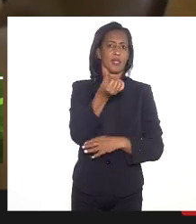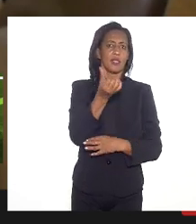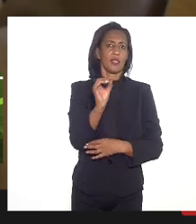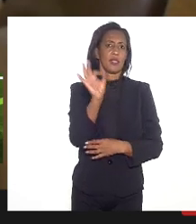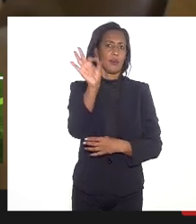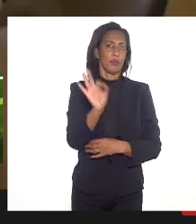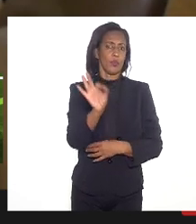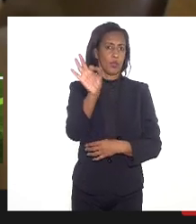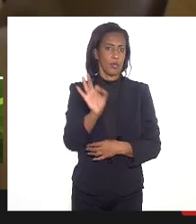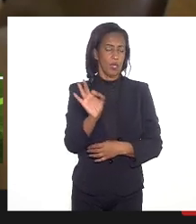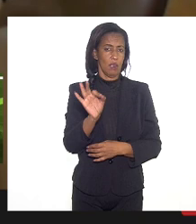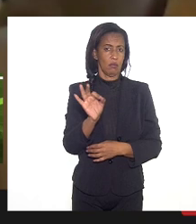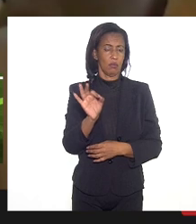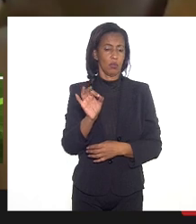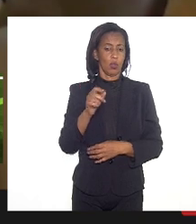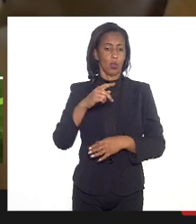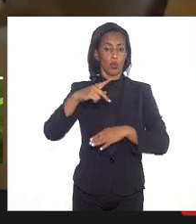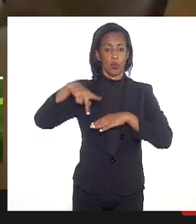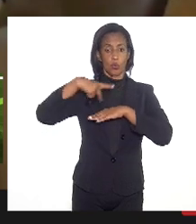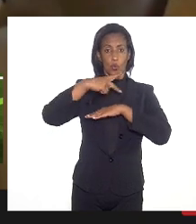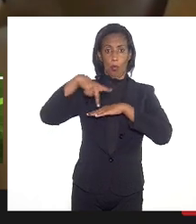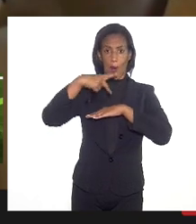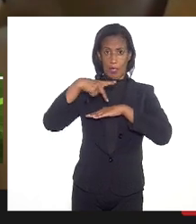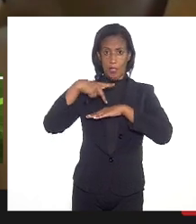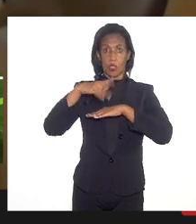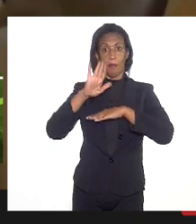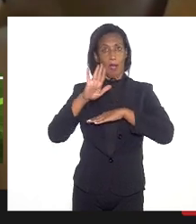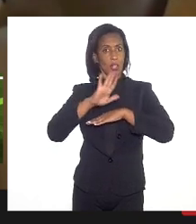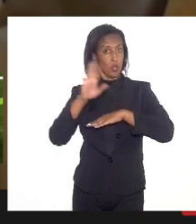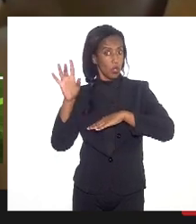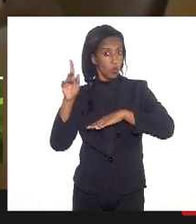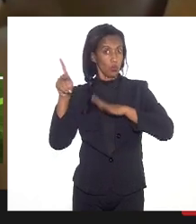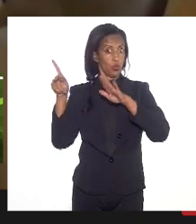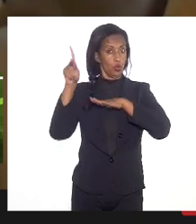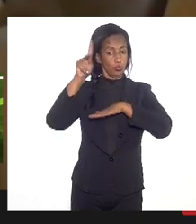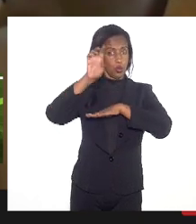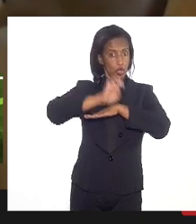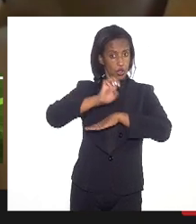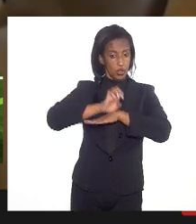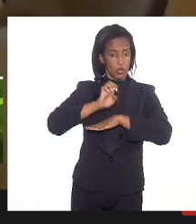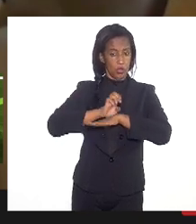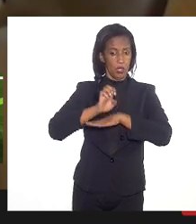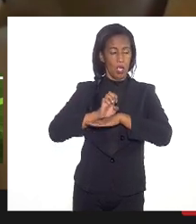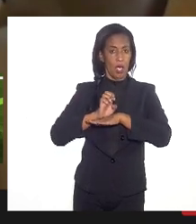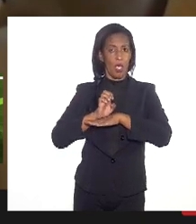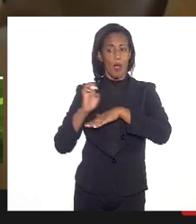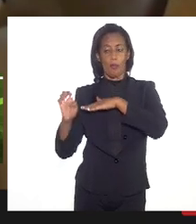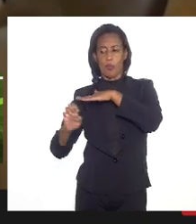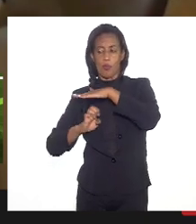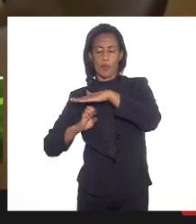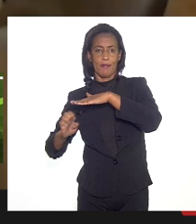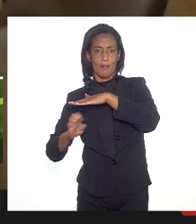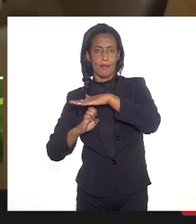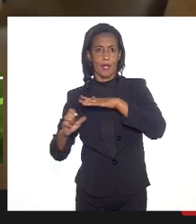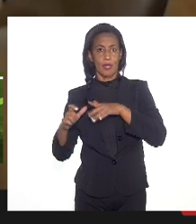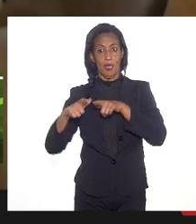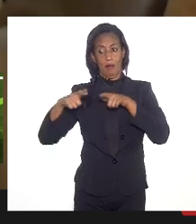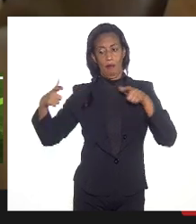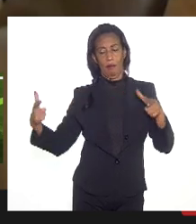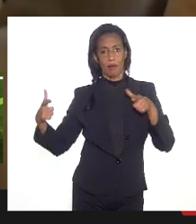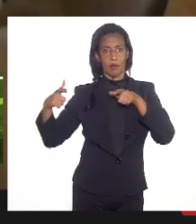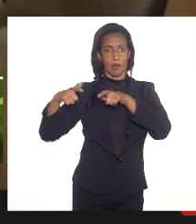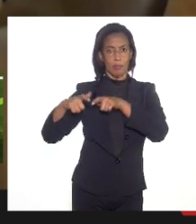produtiva, não só do nosso país, mas como do nosso Estado, elas são geradas pelas micro e pequenas empresas. Nós devemos ter